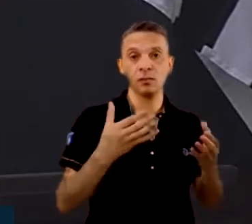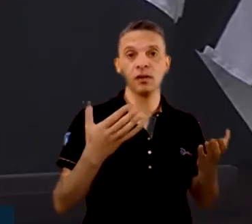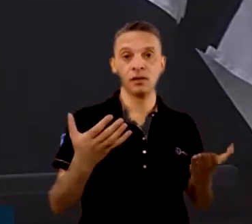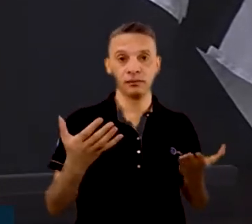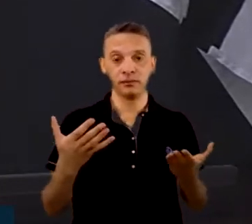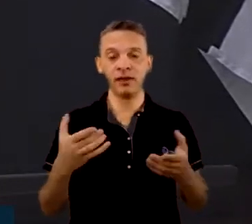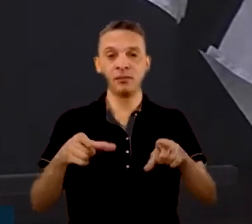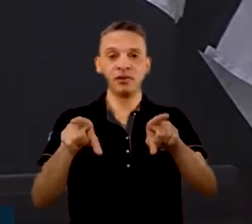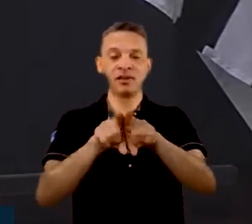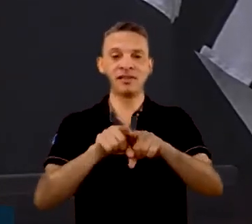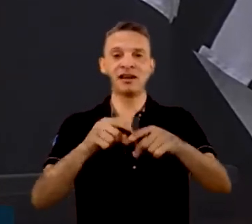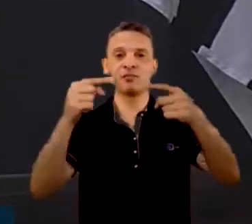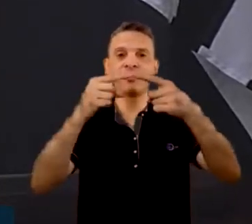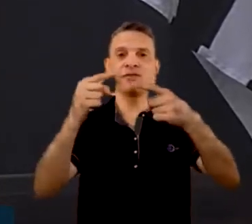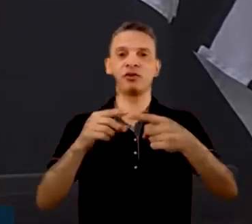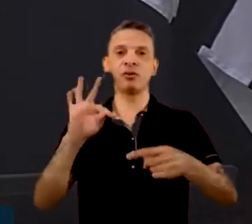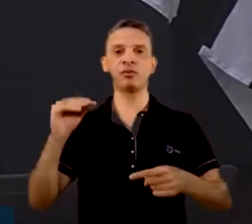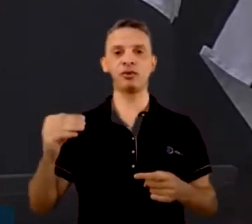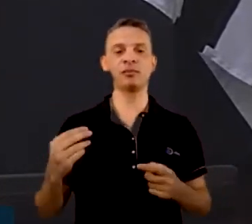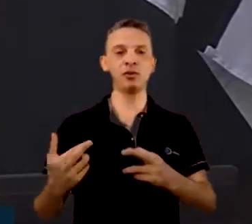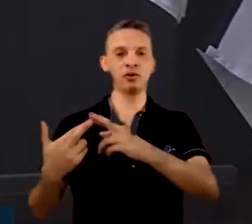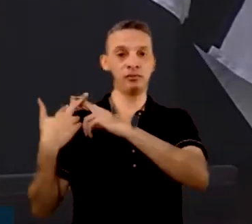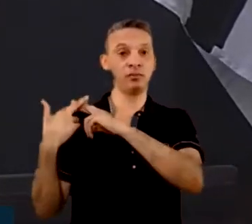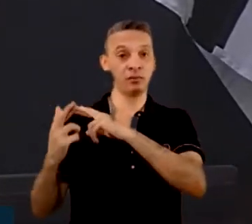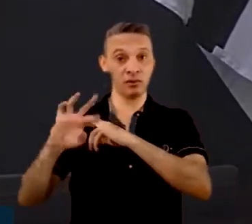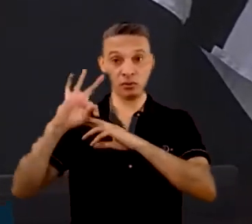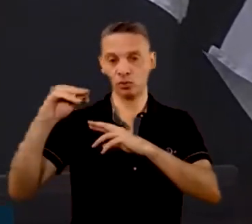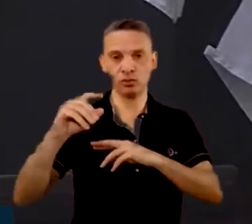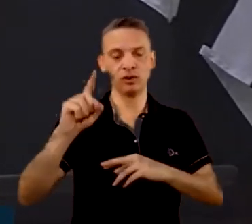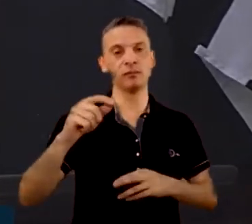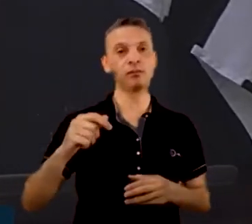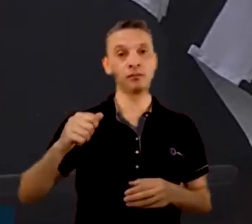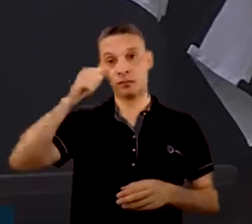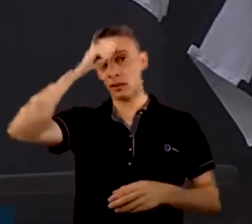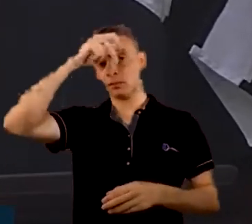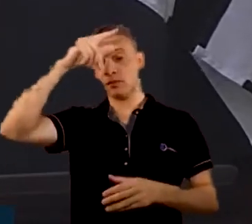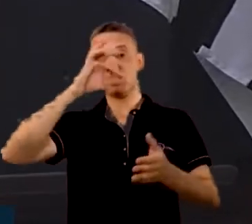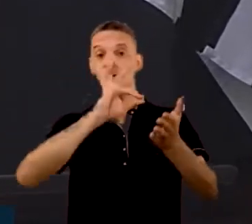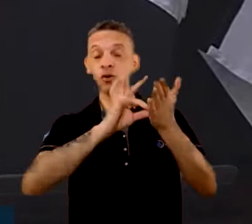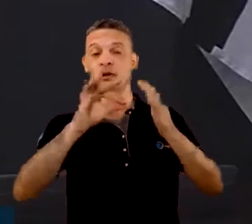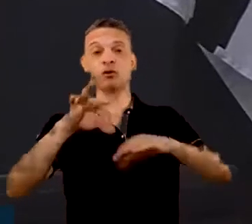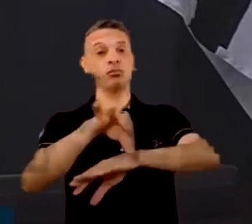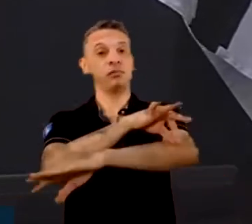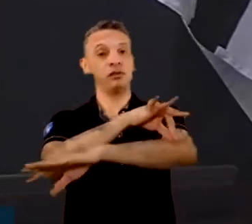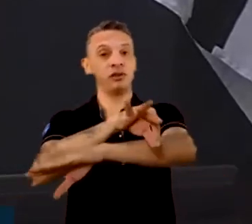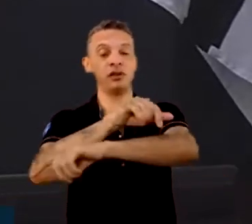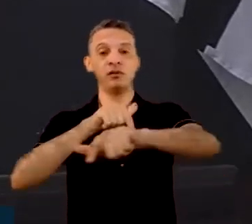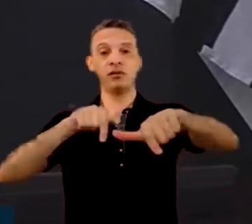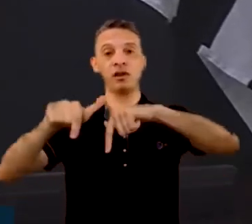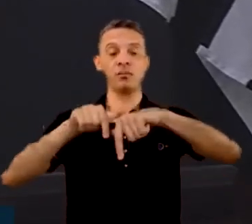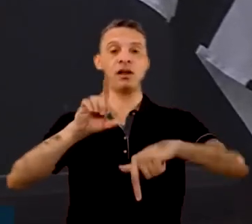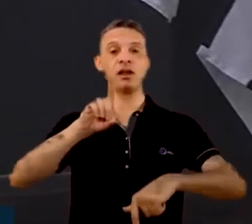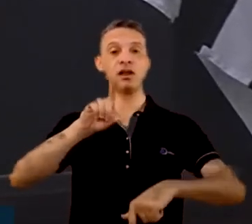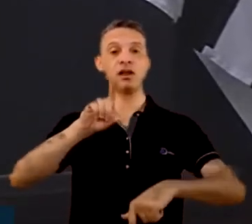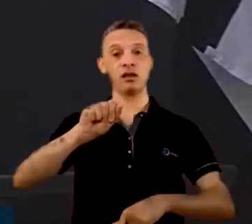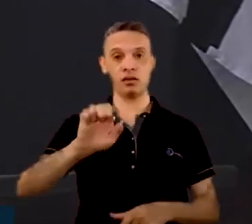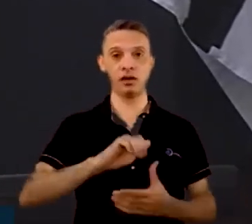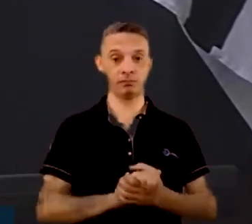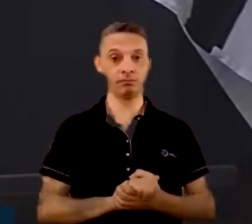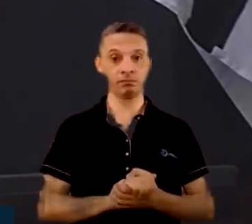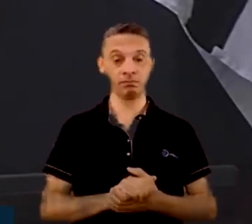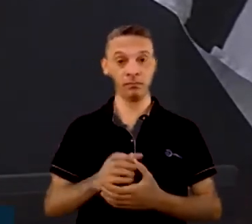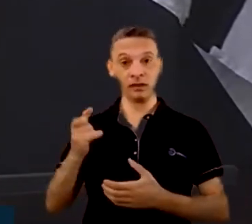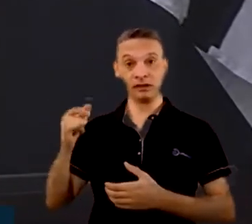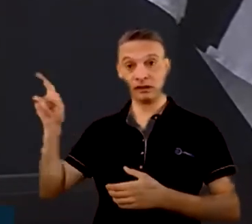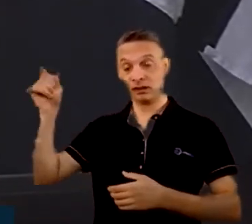responsável por tudo. Ora, o prefeito, ele contratou um engenheiro para administrar o DAE. Se o prefeito quisesse administrar o DAE,